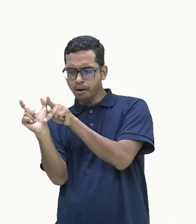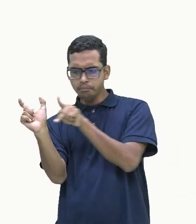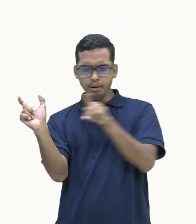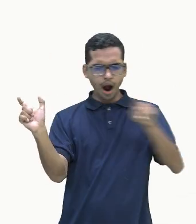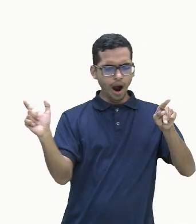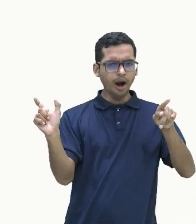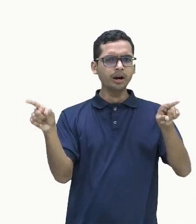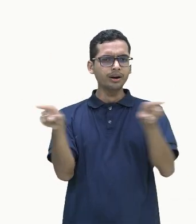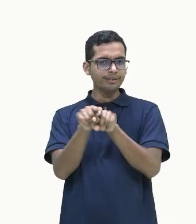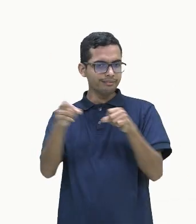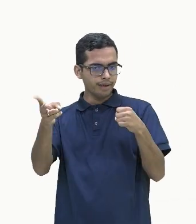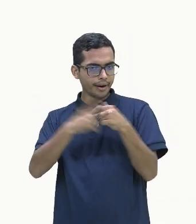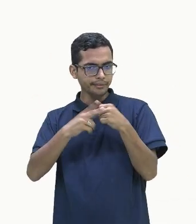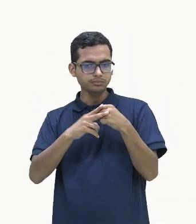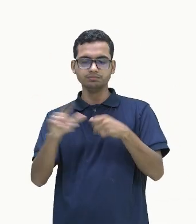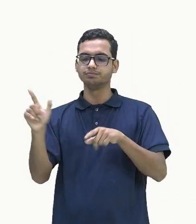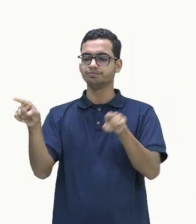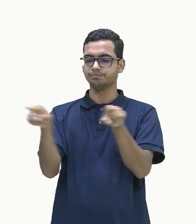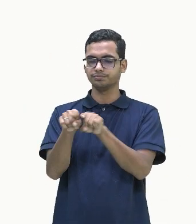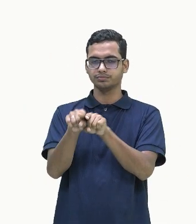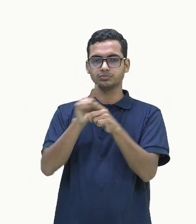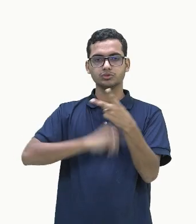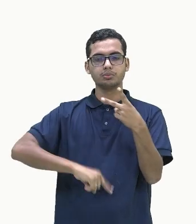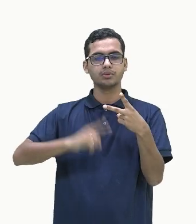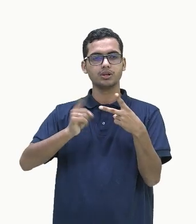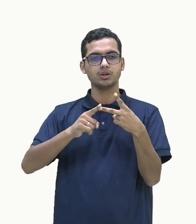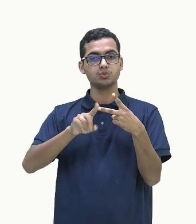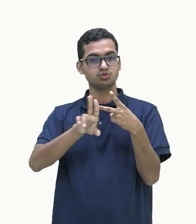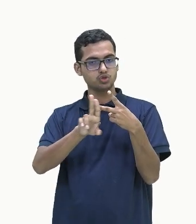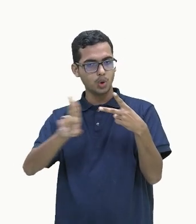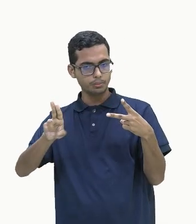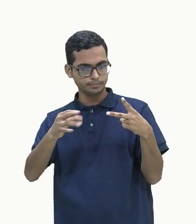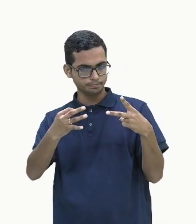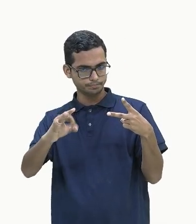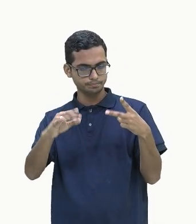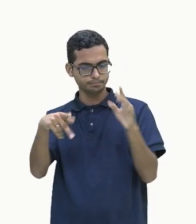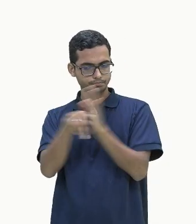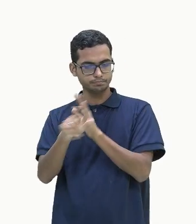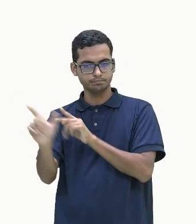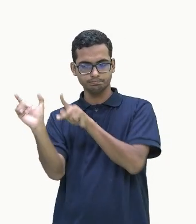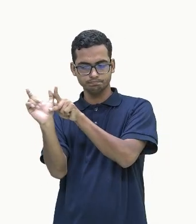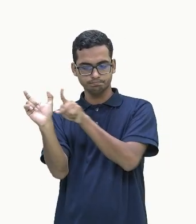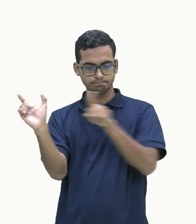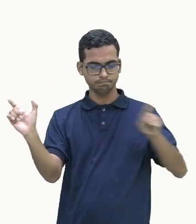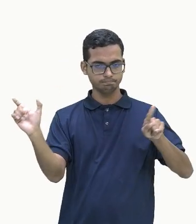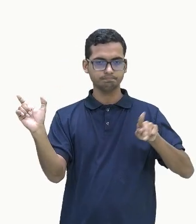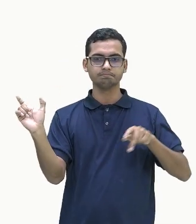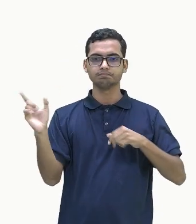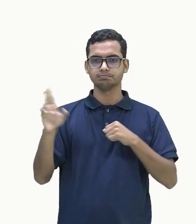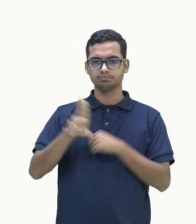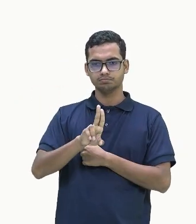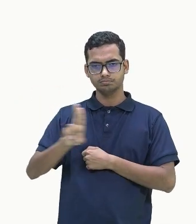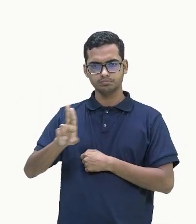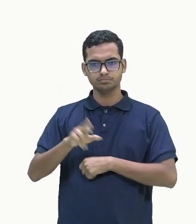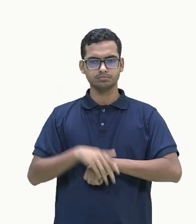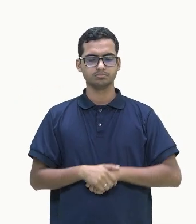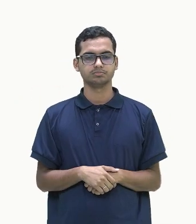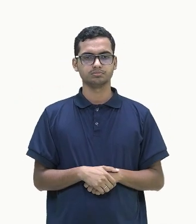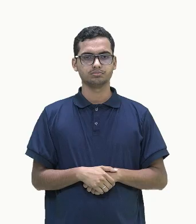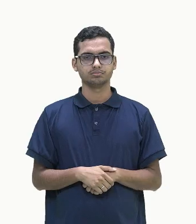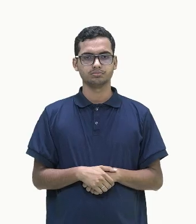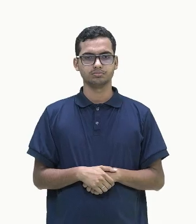tá? Aqui, quem está em destaque é justamente o predicado, tá? A maioria das pessoas é meu sujeito e